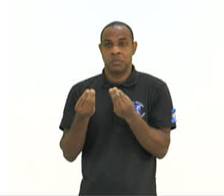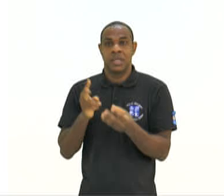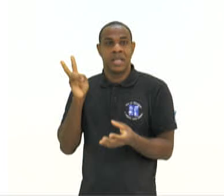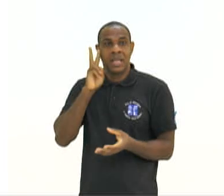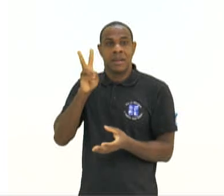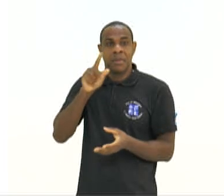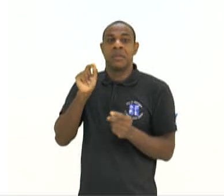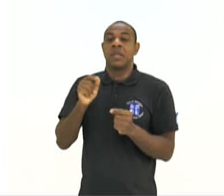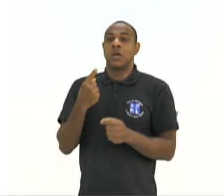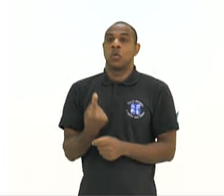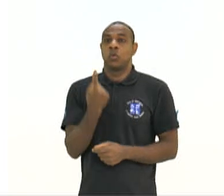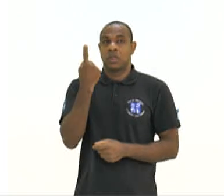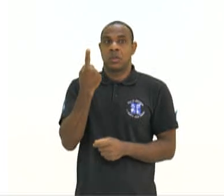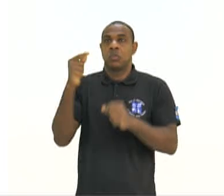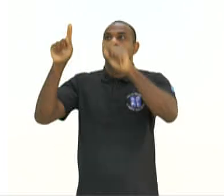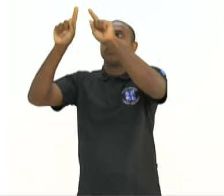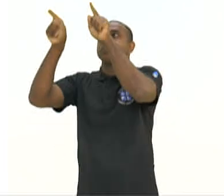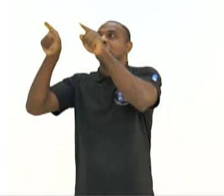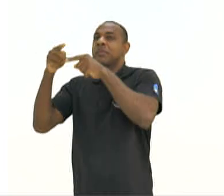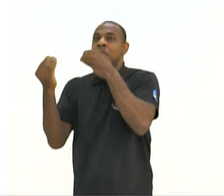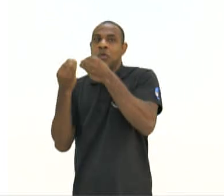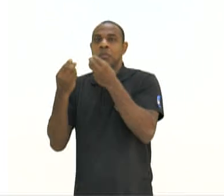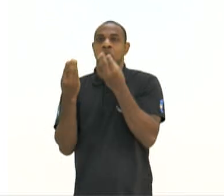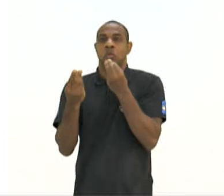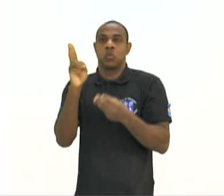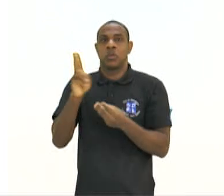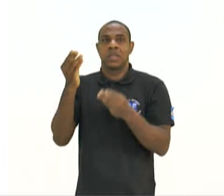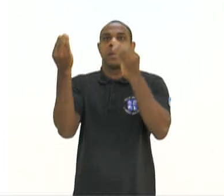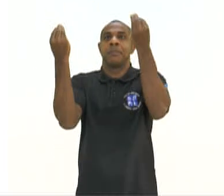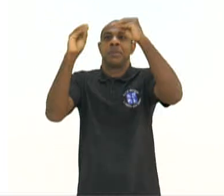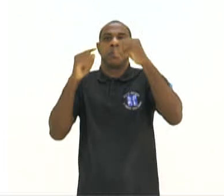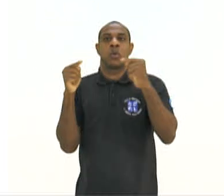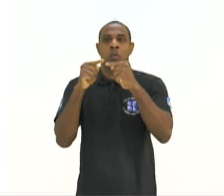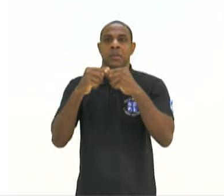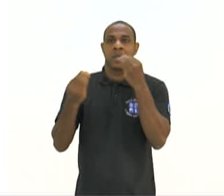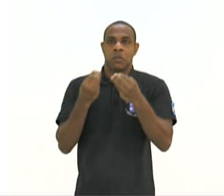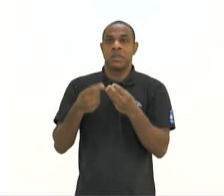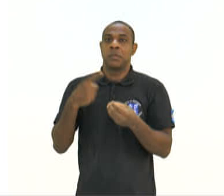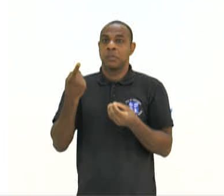usar apenas um deles que está dentro dos parênteses, ok? Já voltamos.